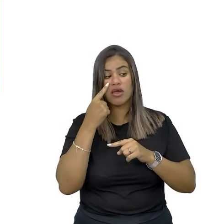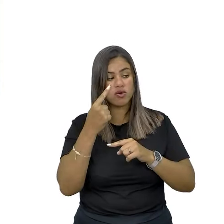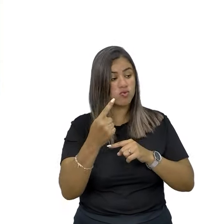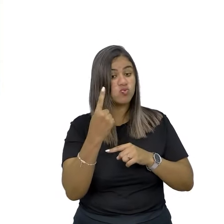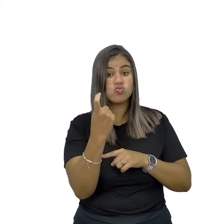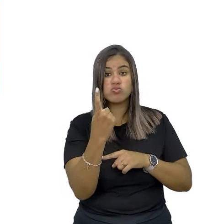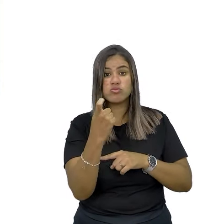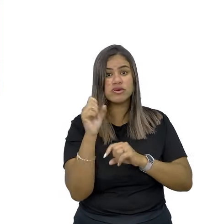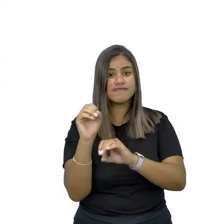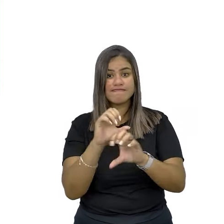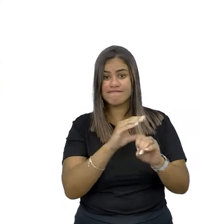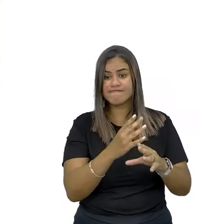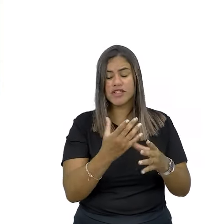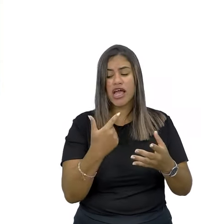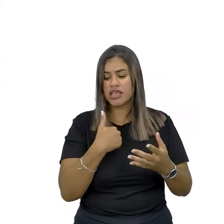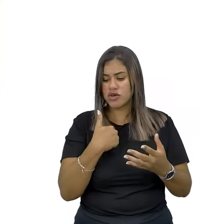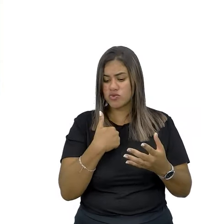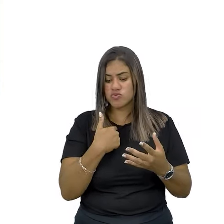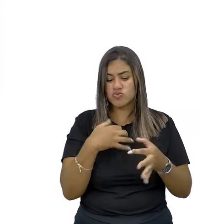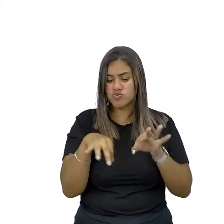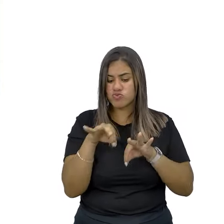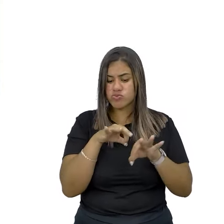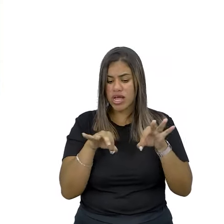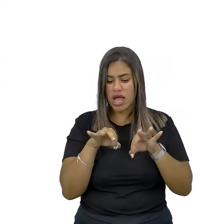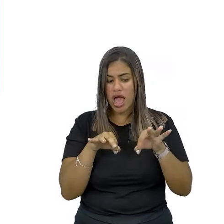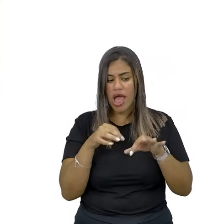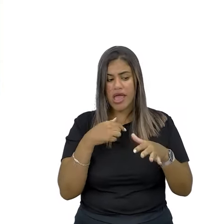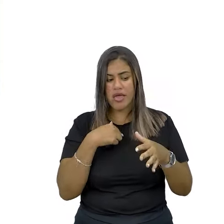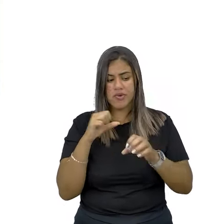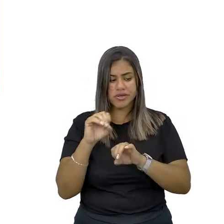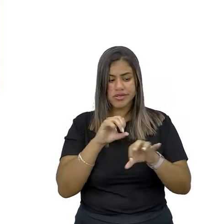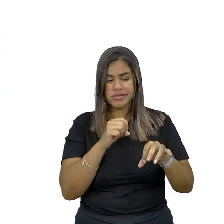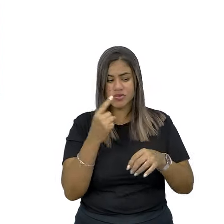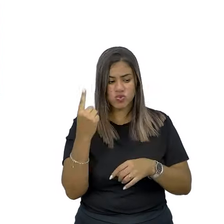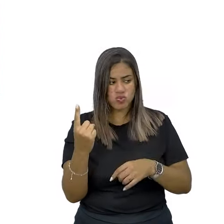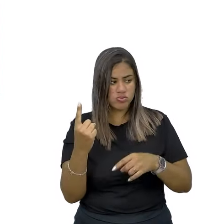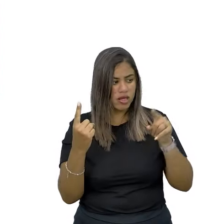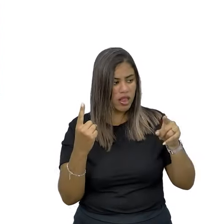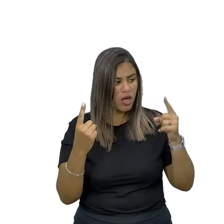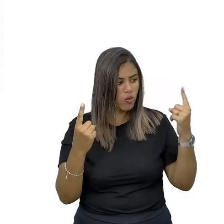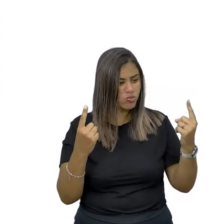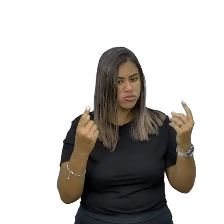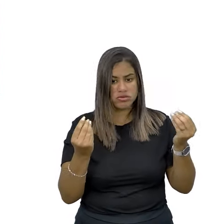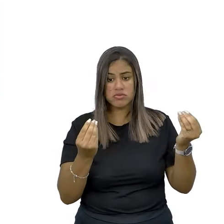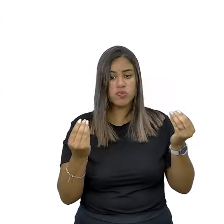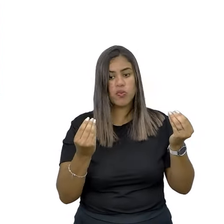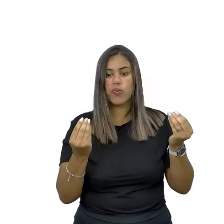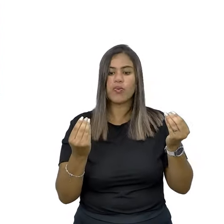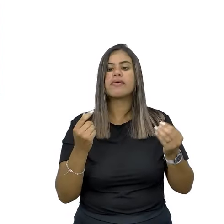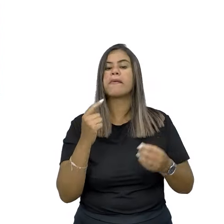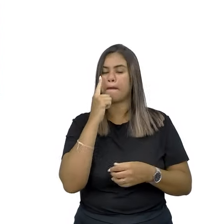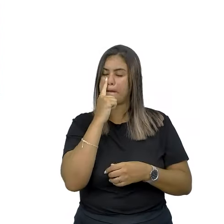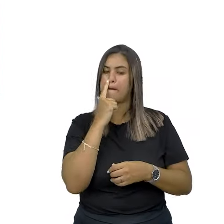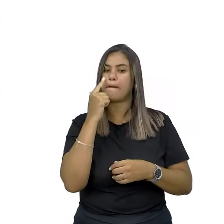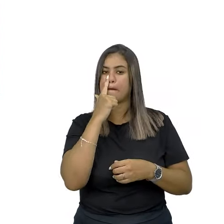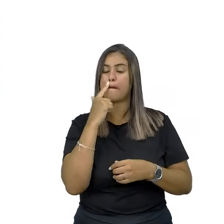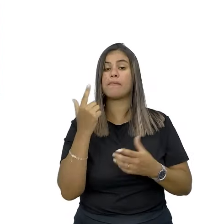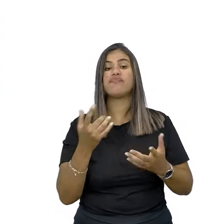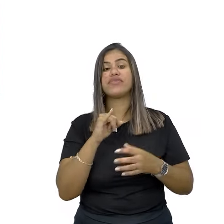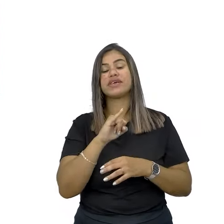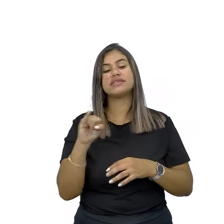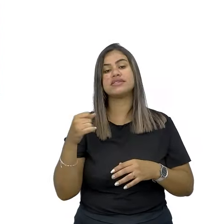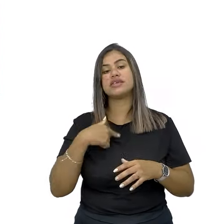aí. Como que eu vou dividir essas 2 aulas na minha grade, né? Se eu vou